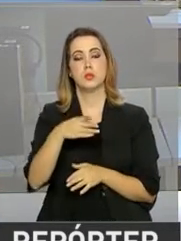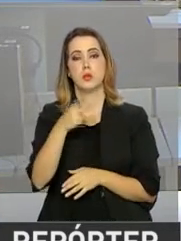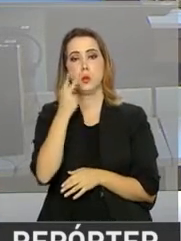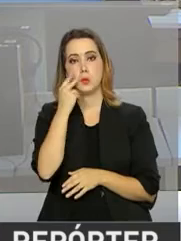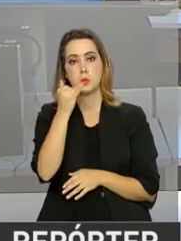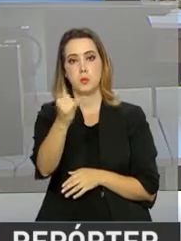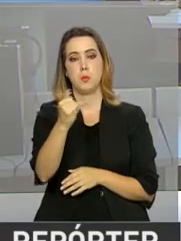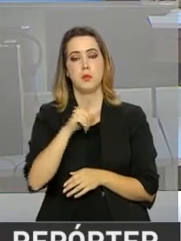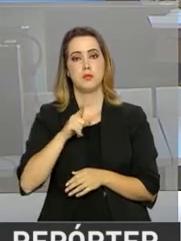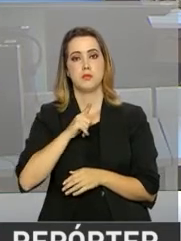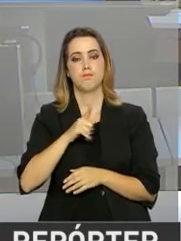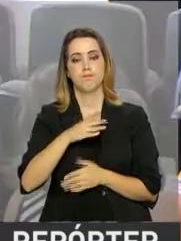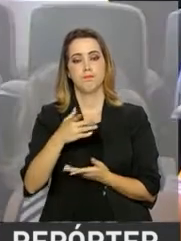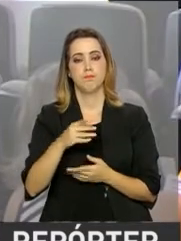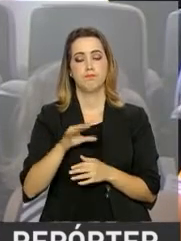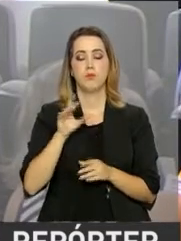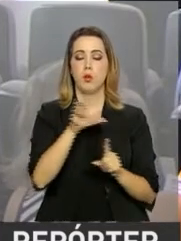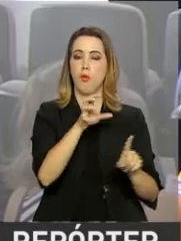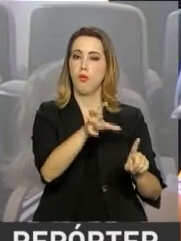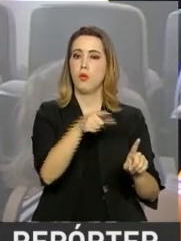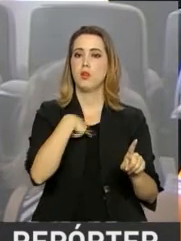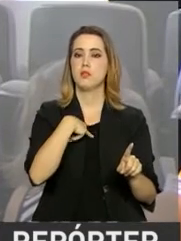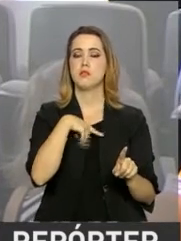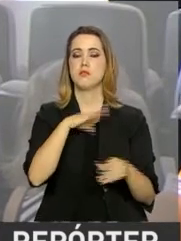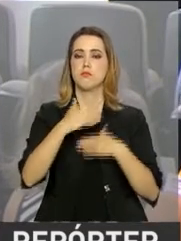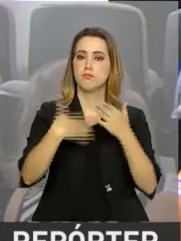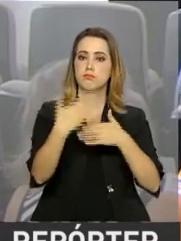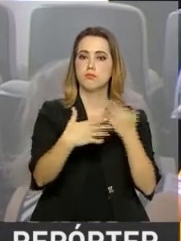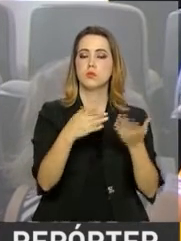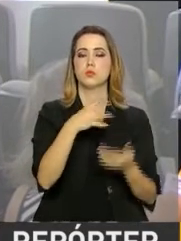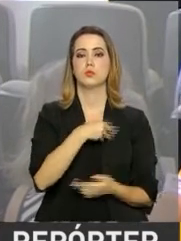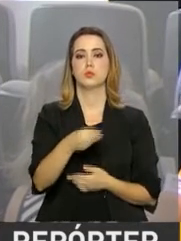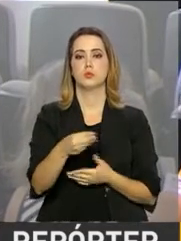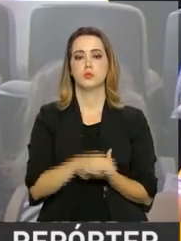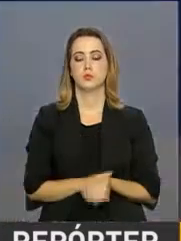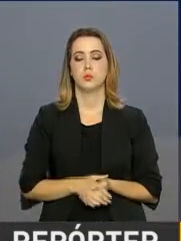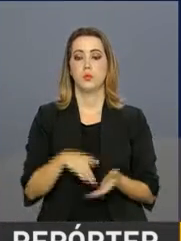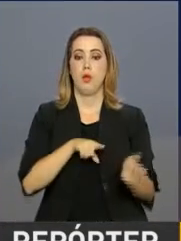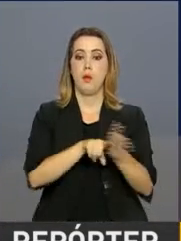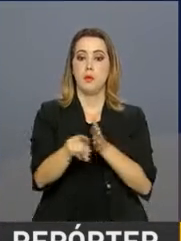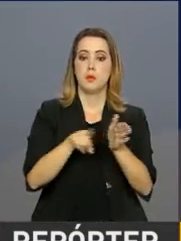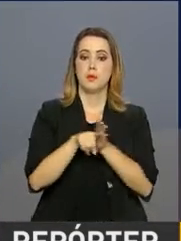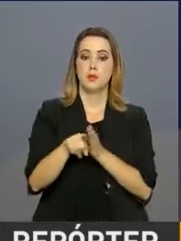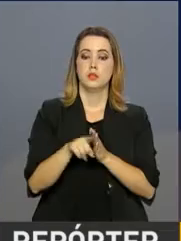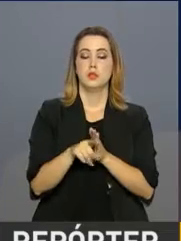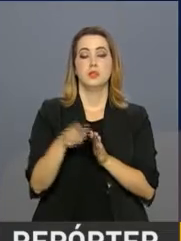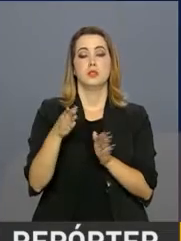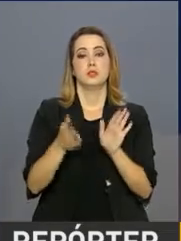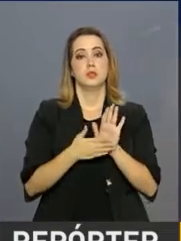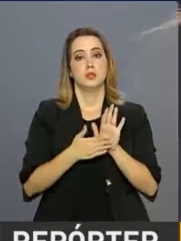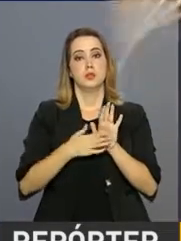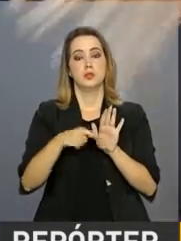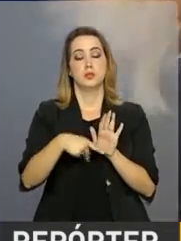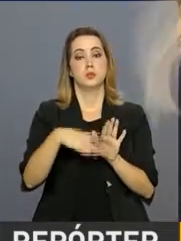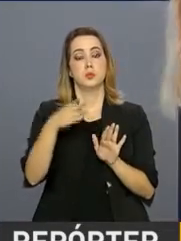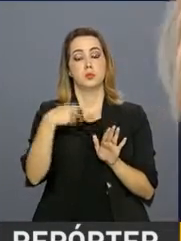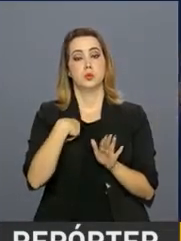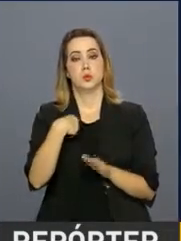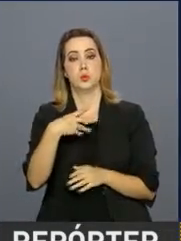dos filhos uma pesquisa divulgada nesta quarta feira mostrou que a escolaridade dos pais